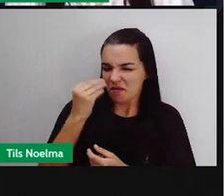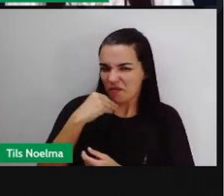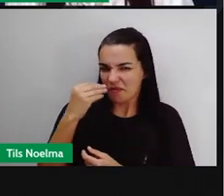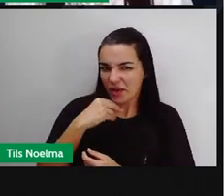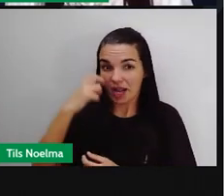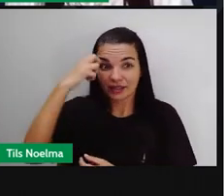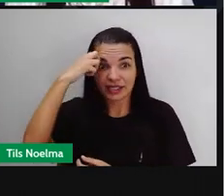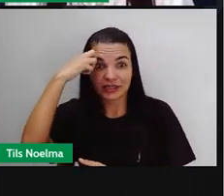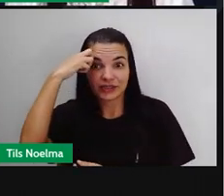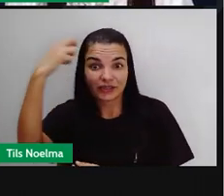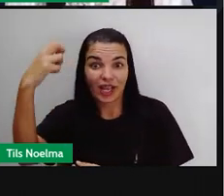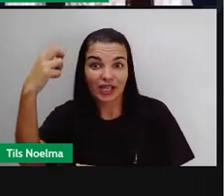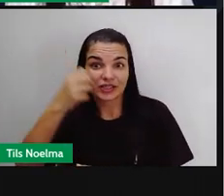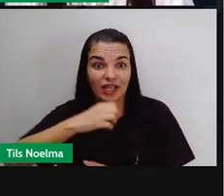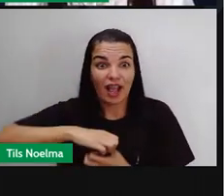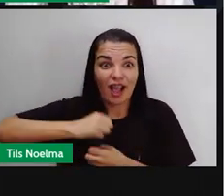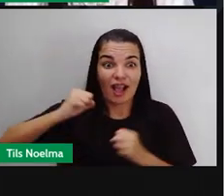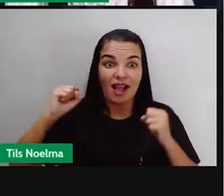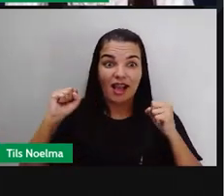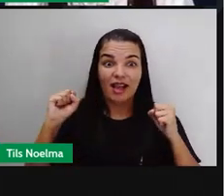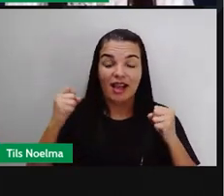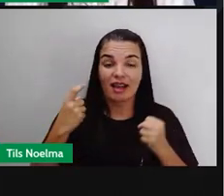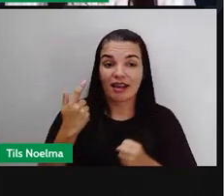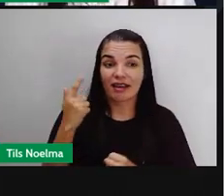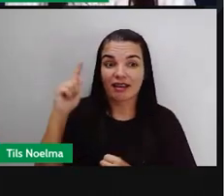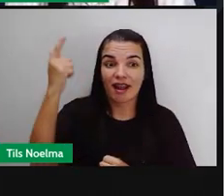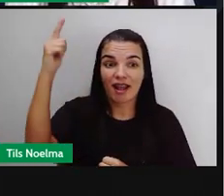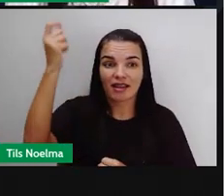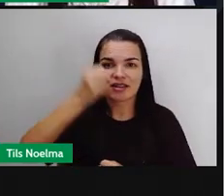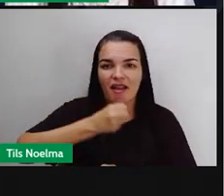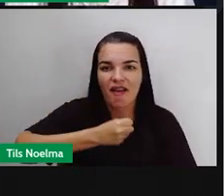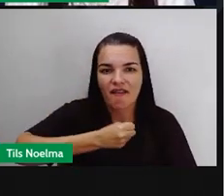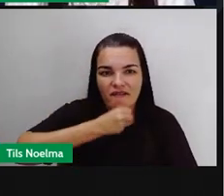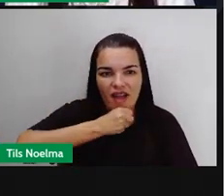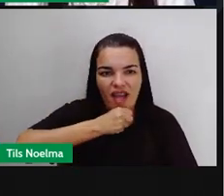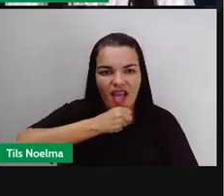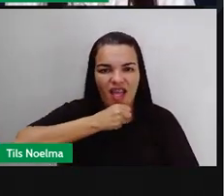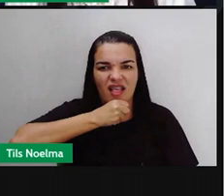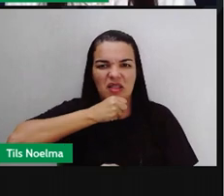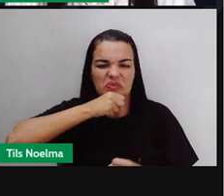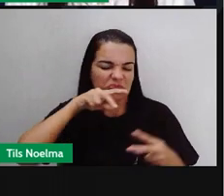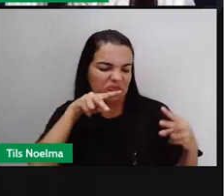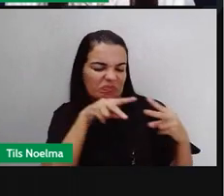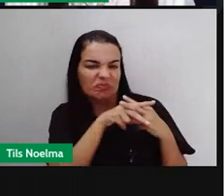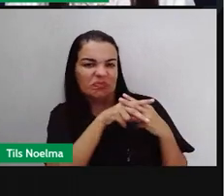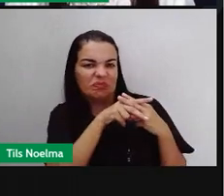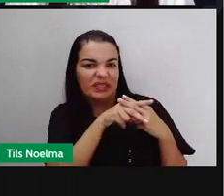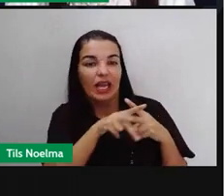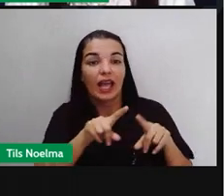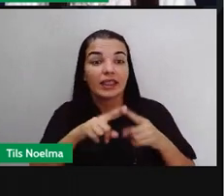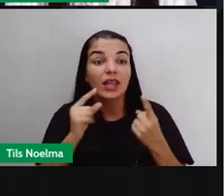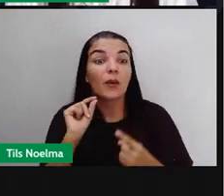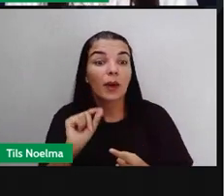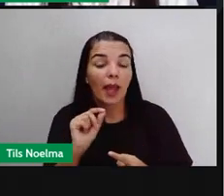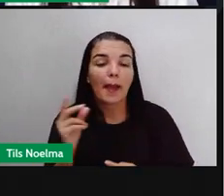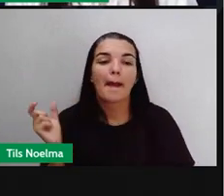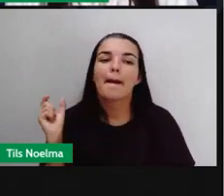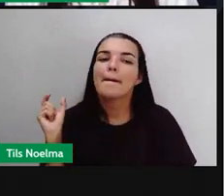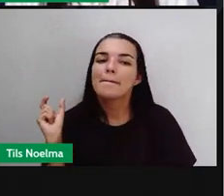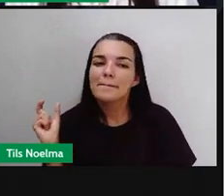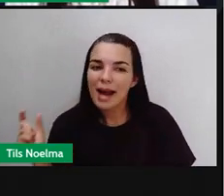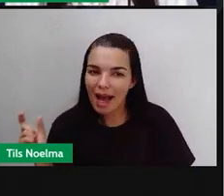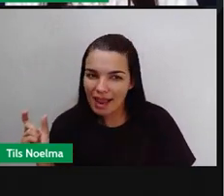fraco, inteligente, grande, velho, intrigante, são palavras